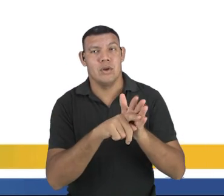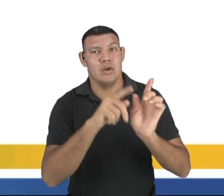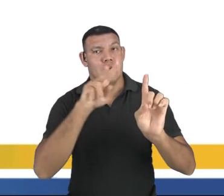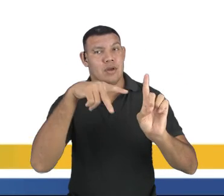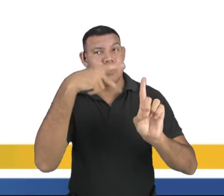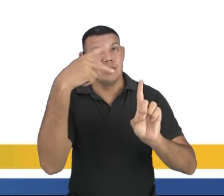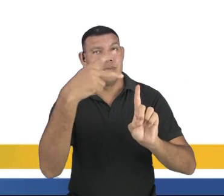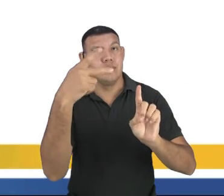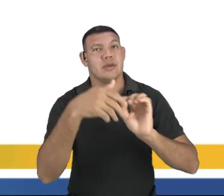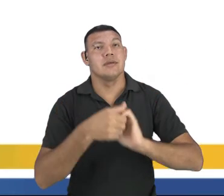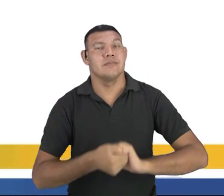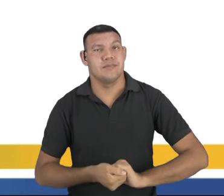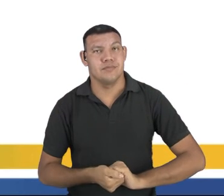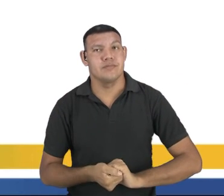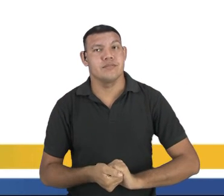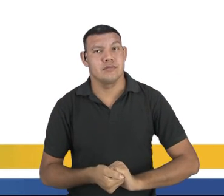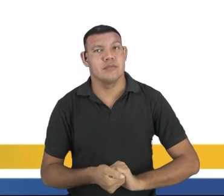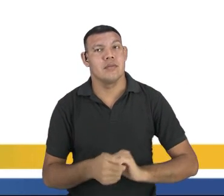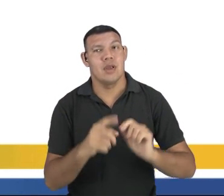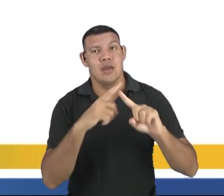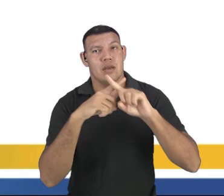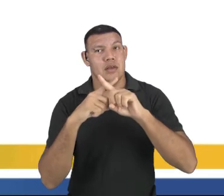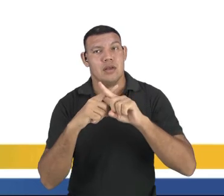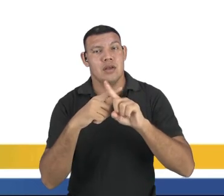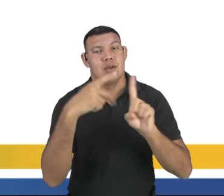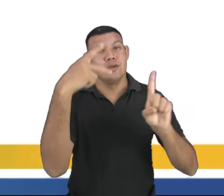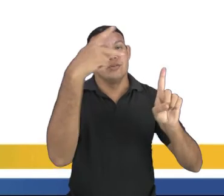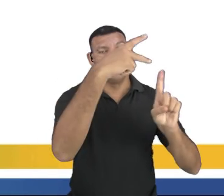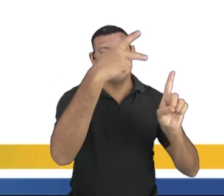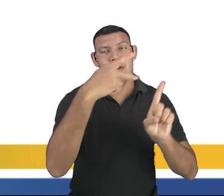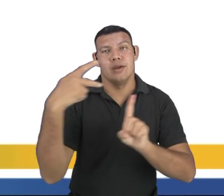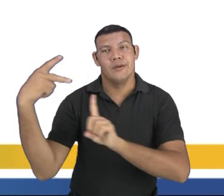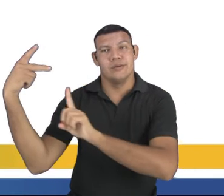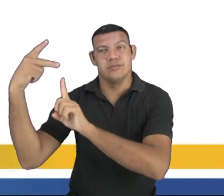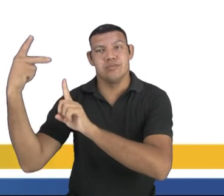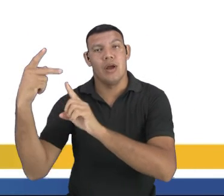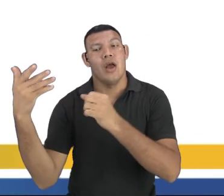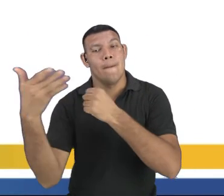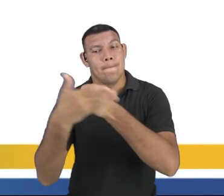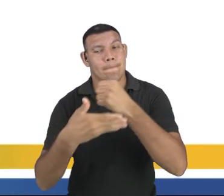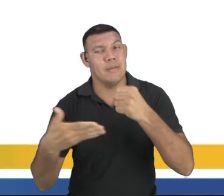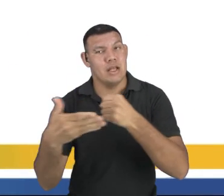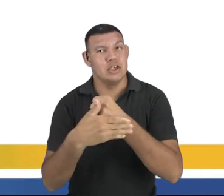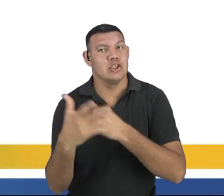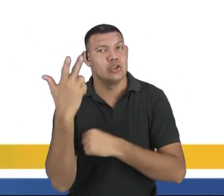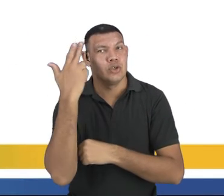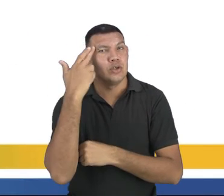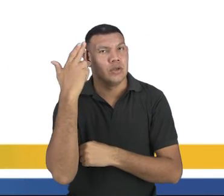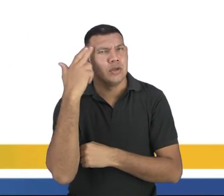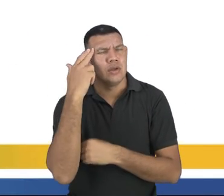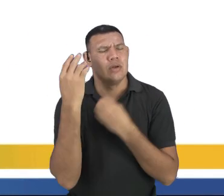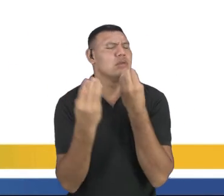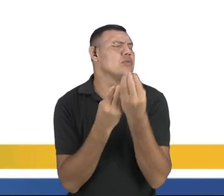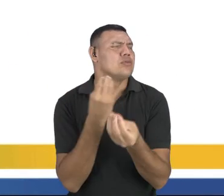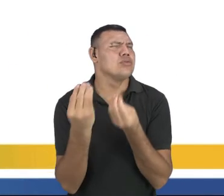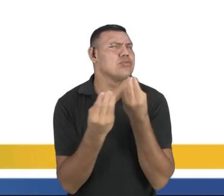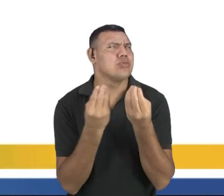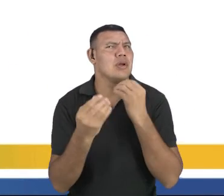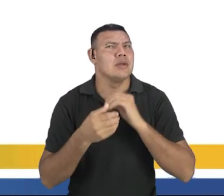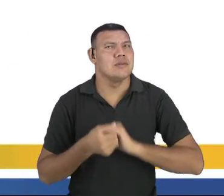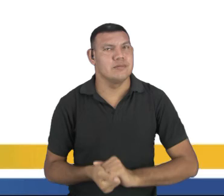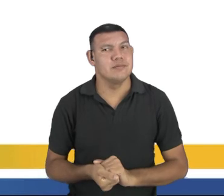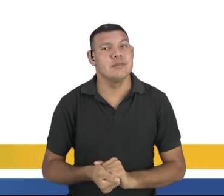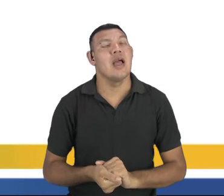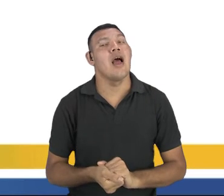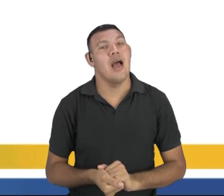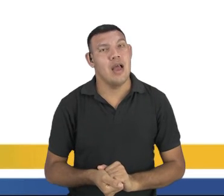multiplicação de números exponenciais que possuem base comum. Então, como é que funciona essa regra aqui? Ó? Eu